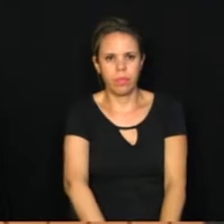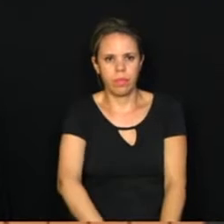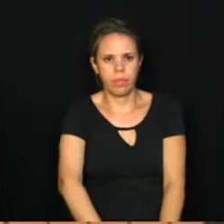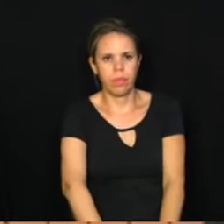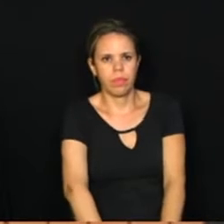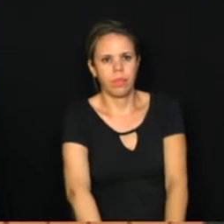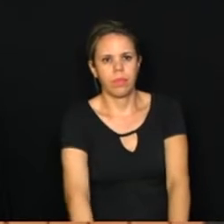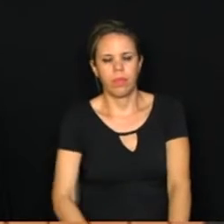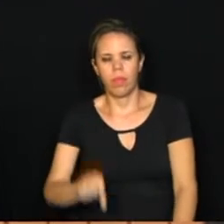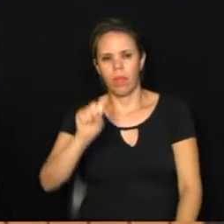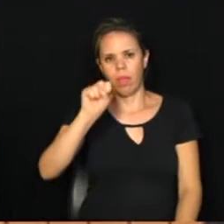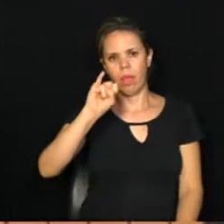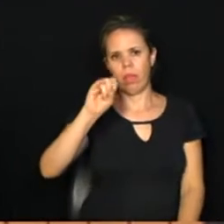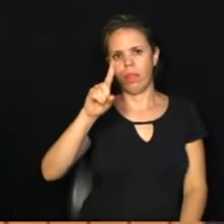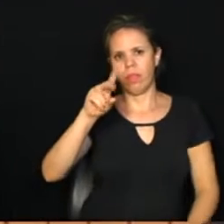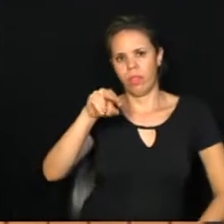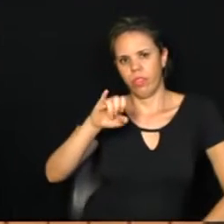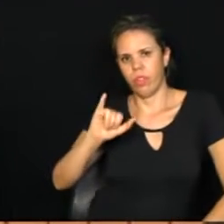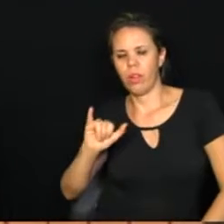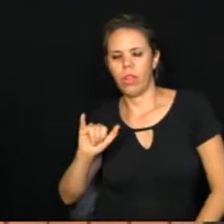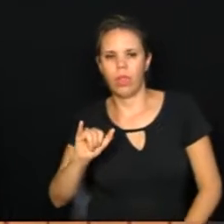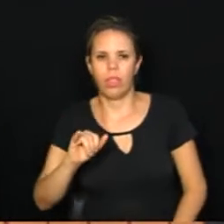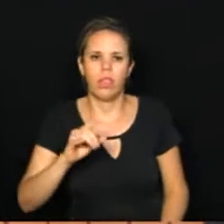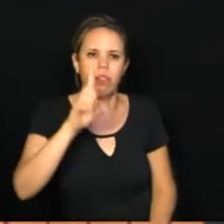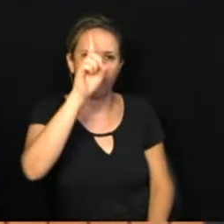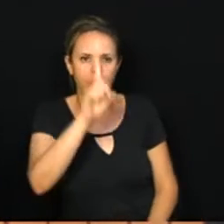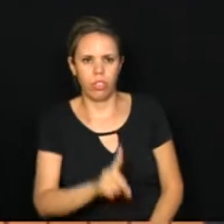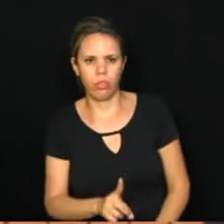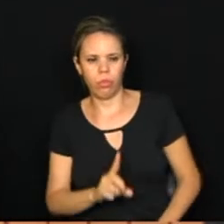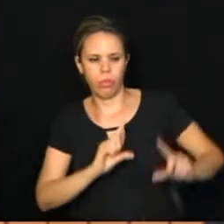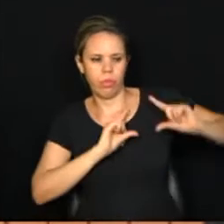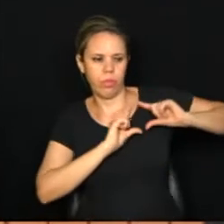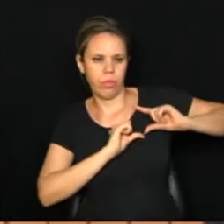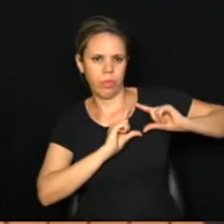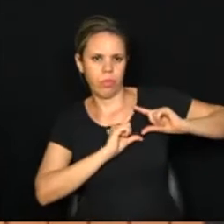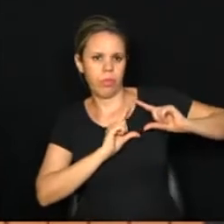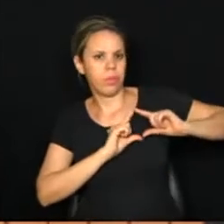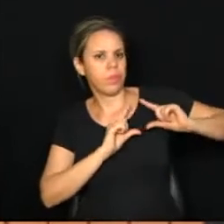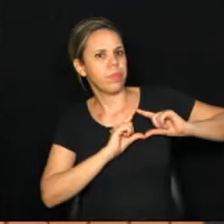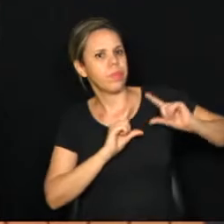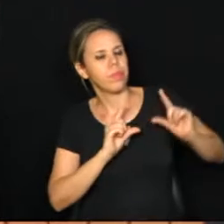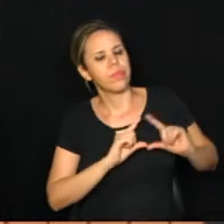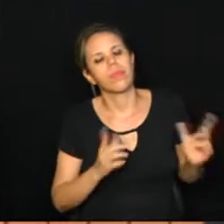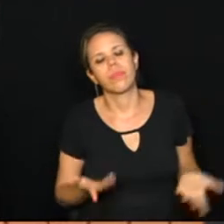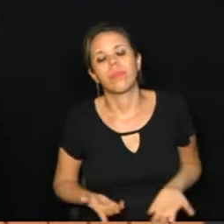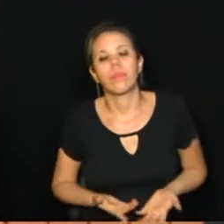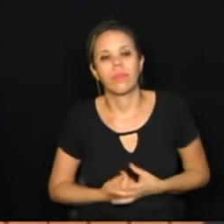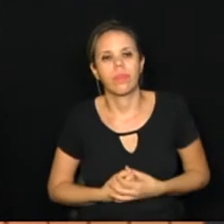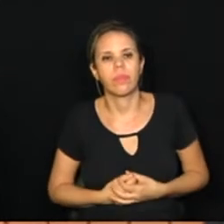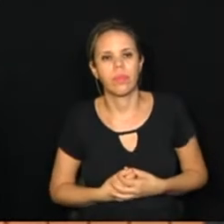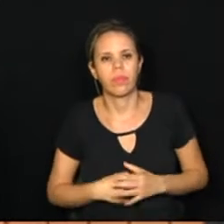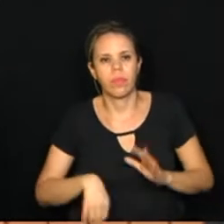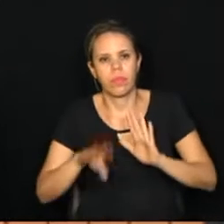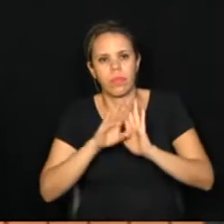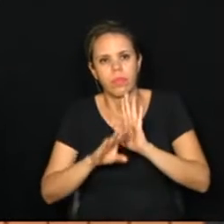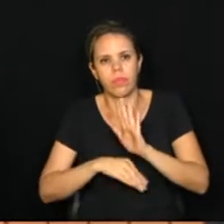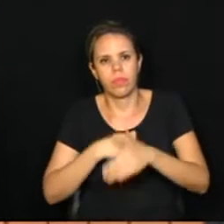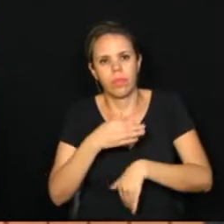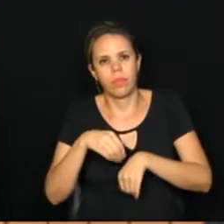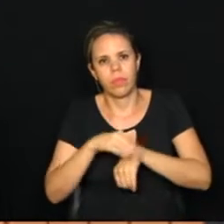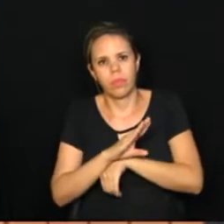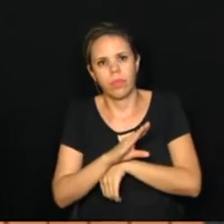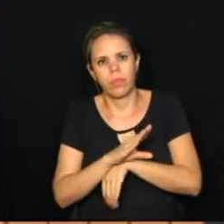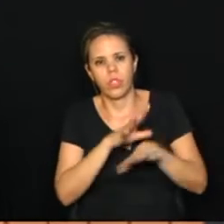para o Sidney Furtado, que é o diretor da Defesa Civil, que já está colocando em curso aí o programa